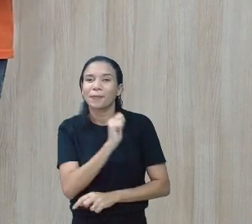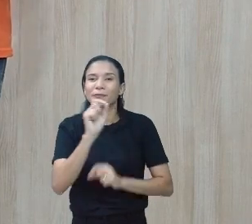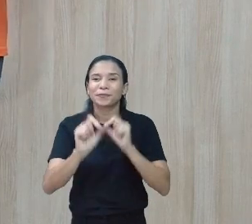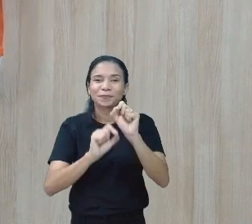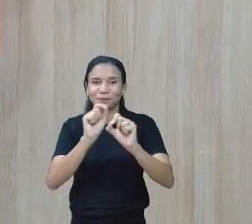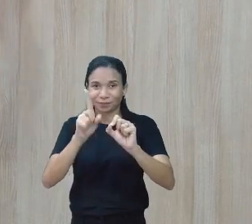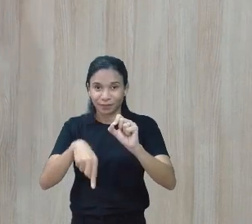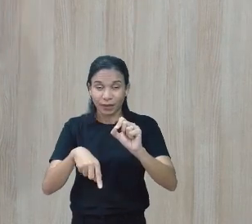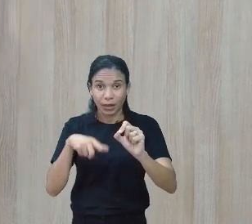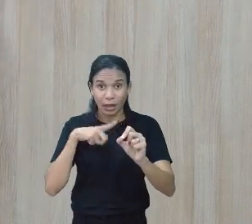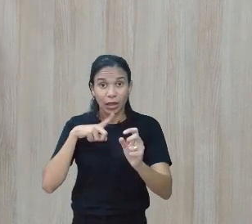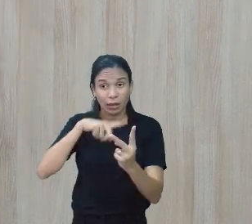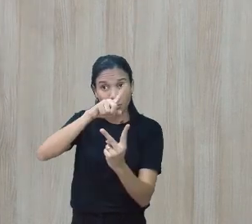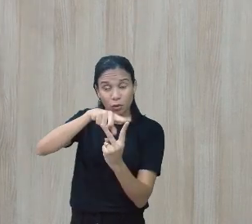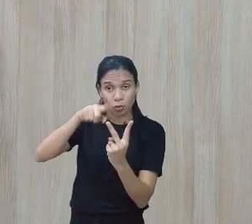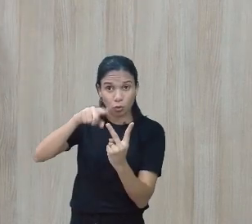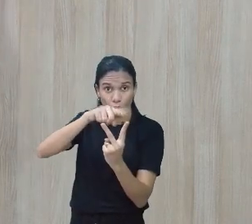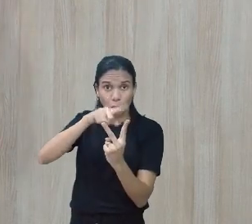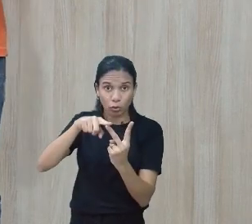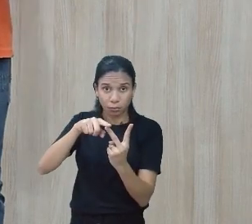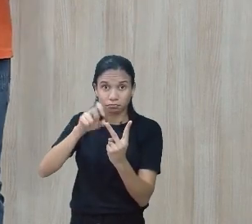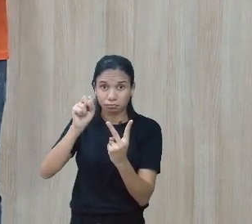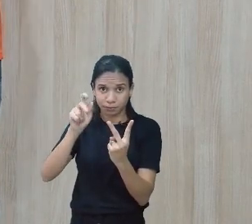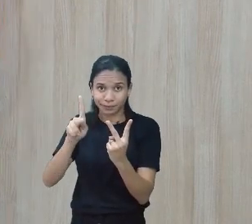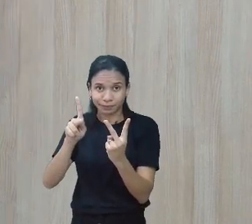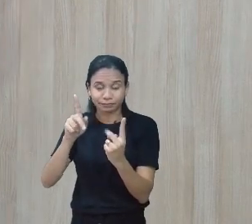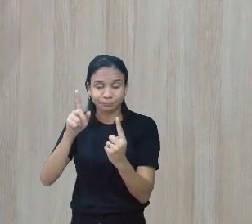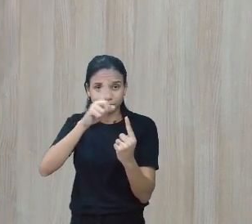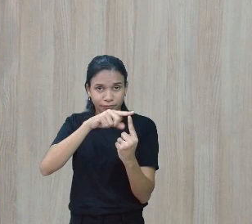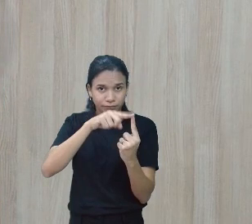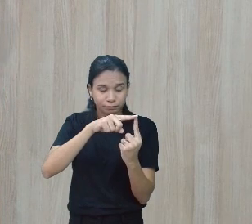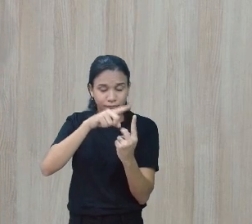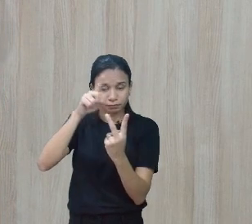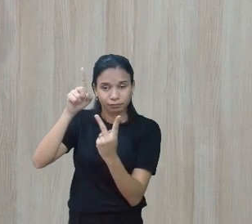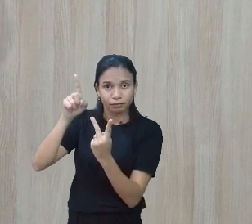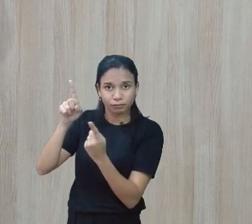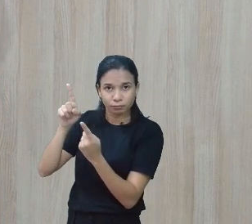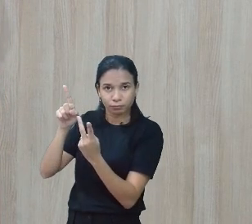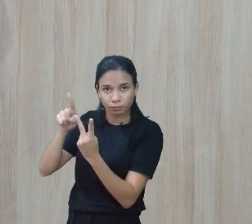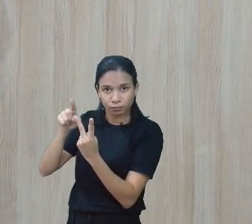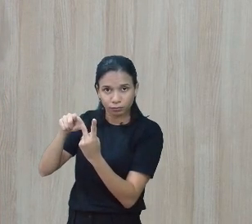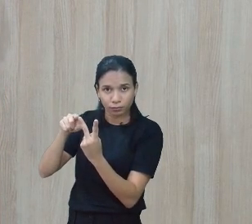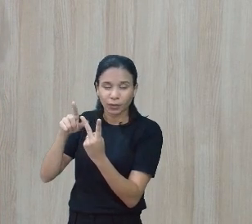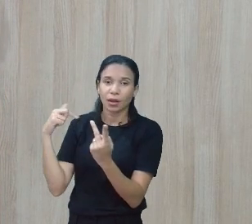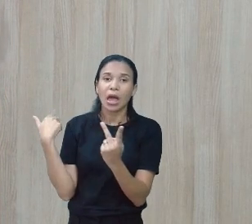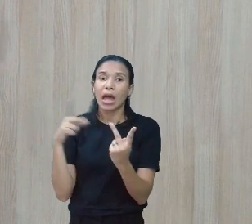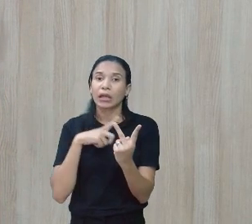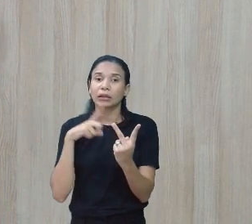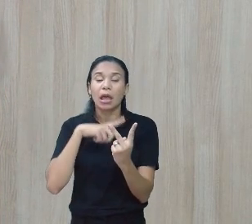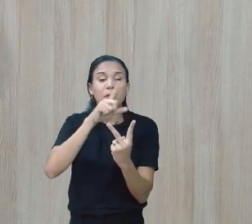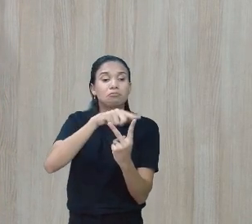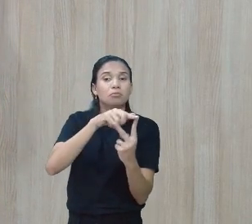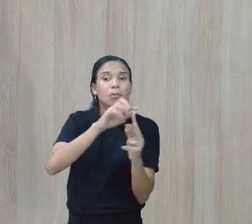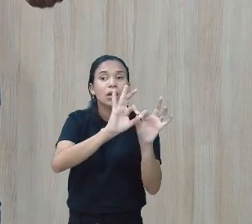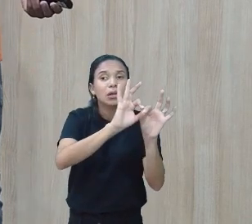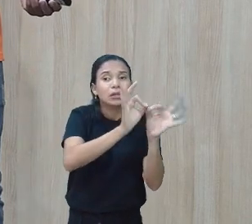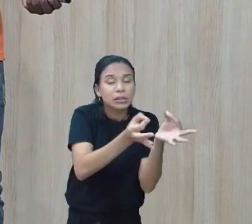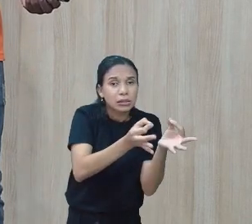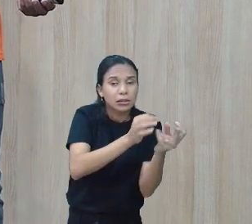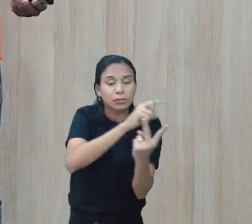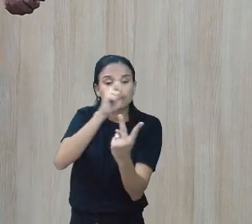geratriz. Existem dois tipos de fração geratriz, tá, pessoal? Que eu posso ter ela simples ou